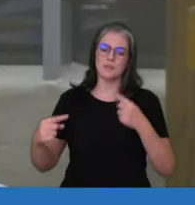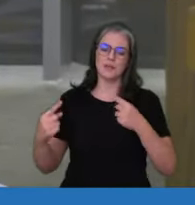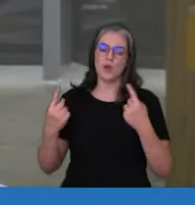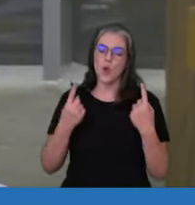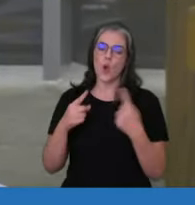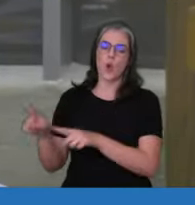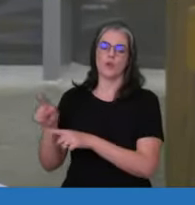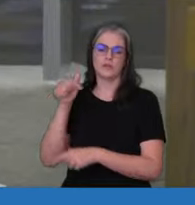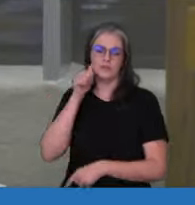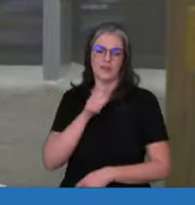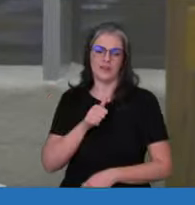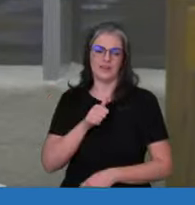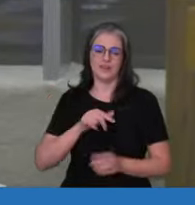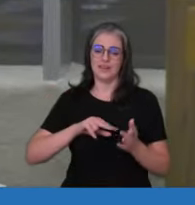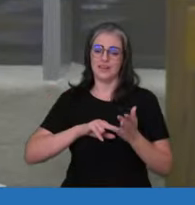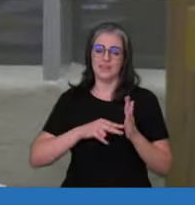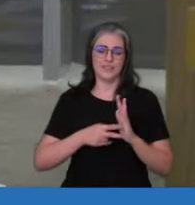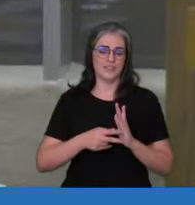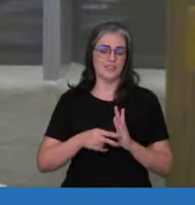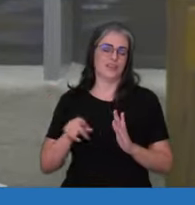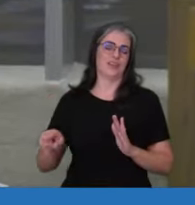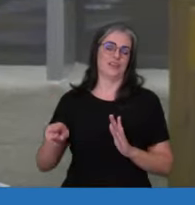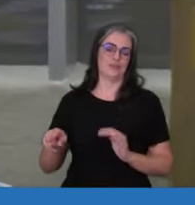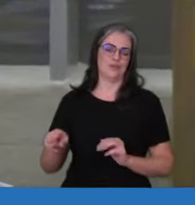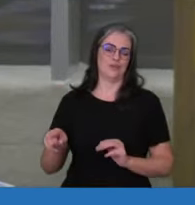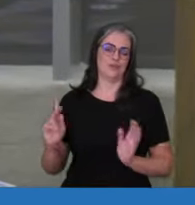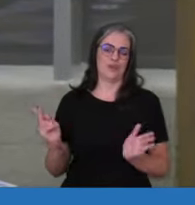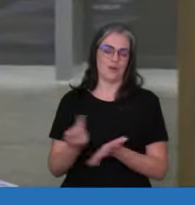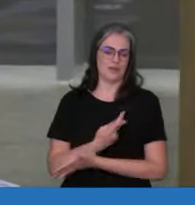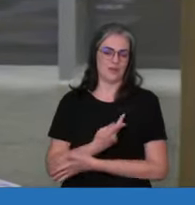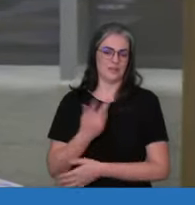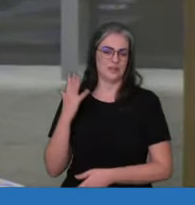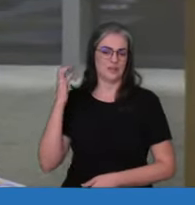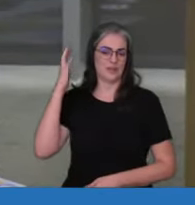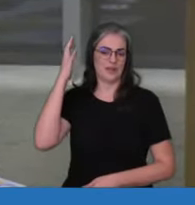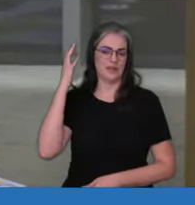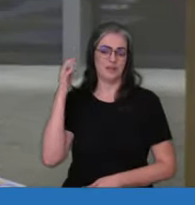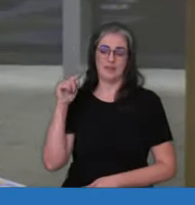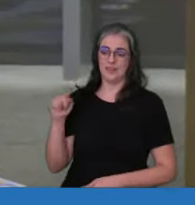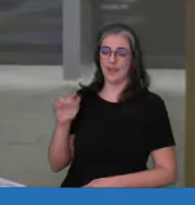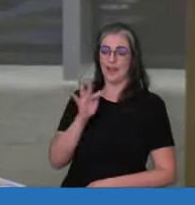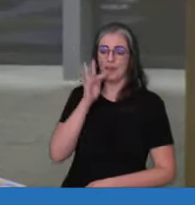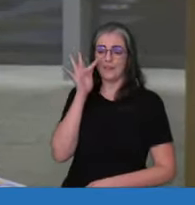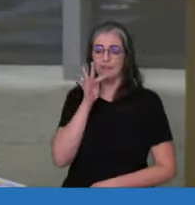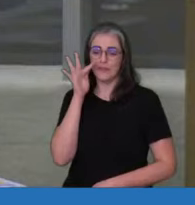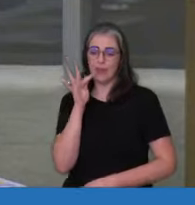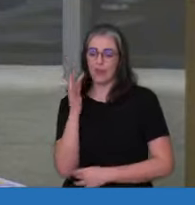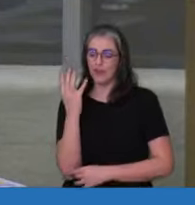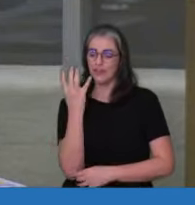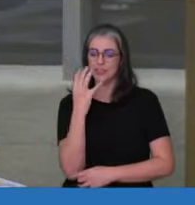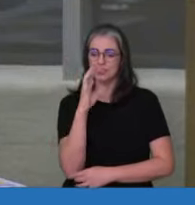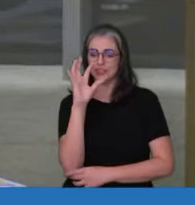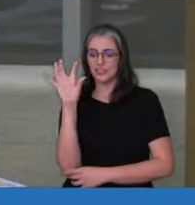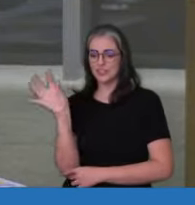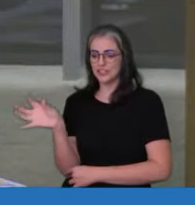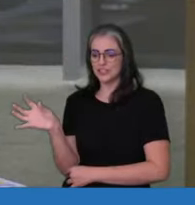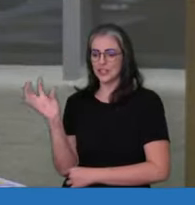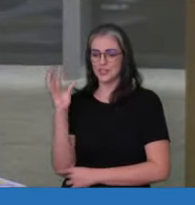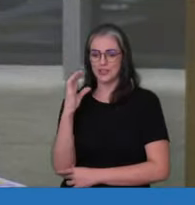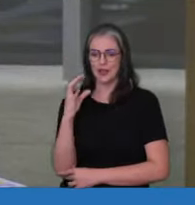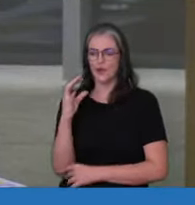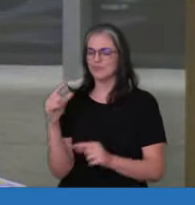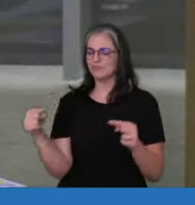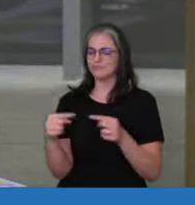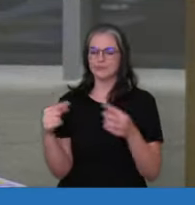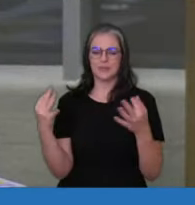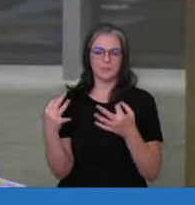morte de Marielle. Este girassol, que é a cara de Marielle, ele nos traz o